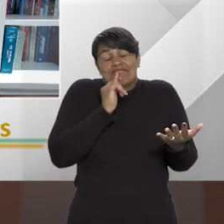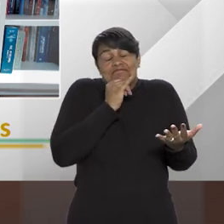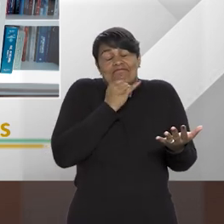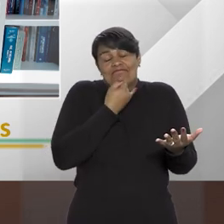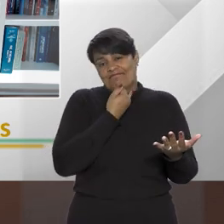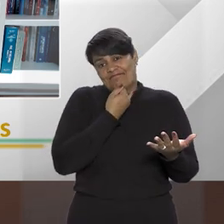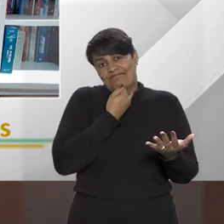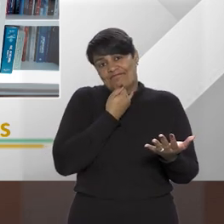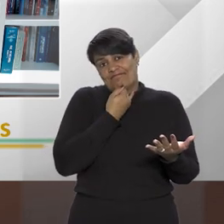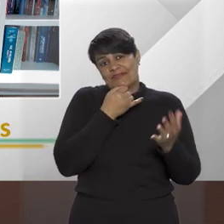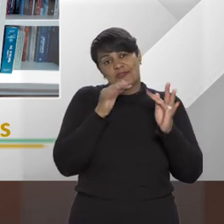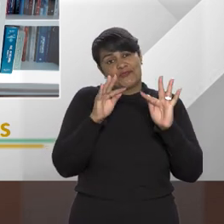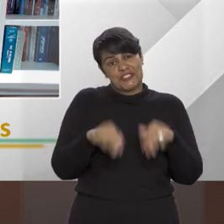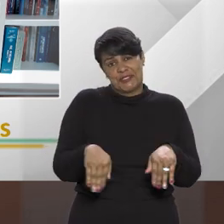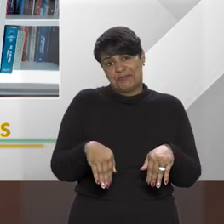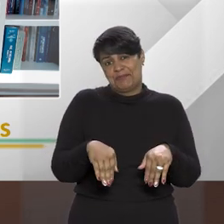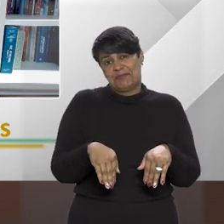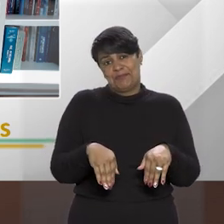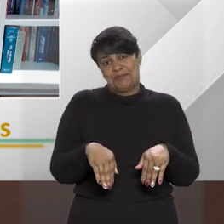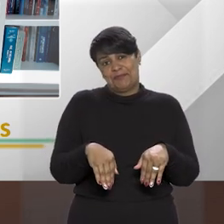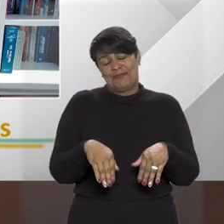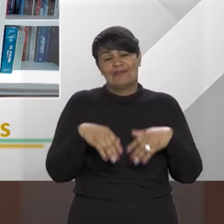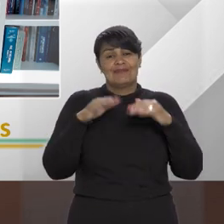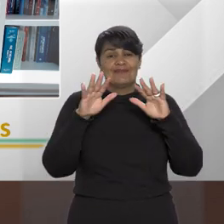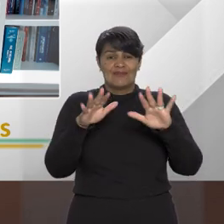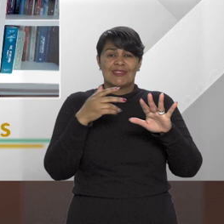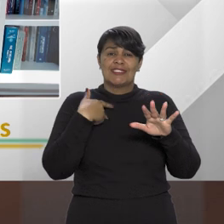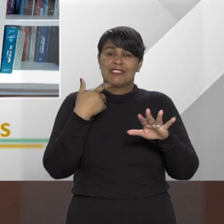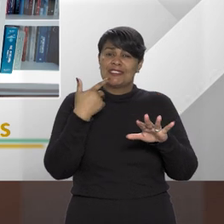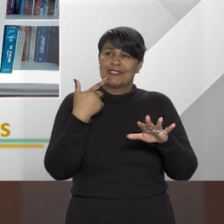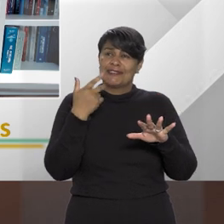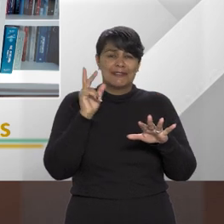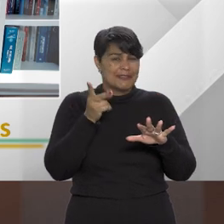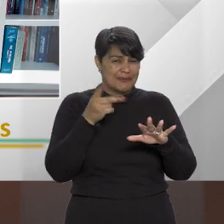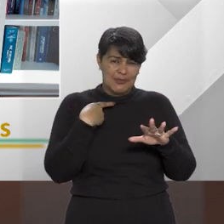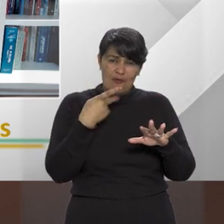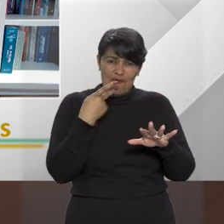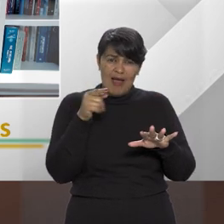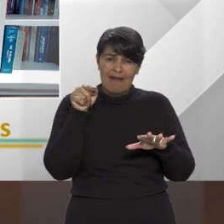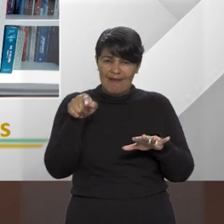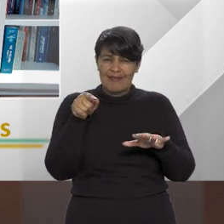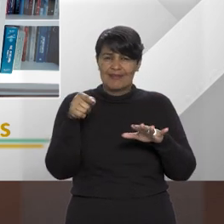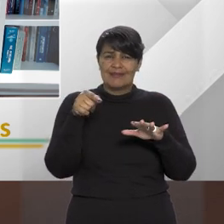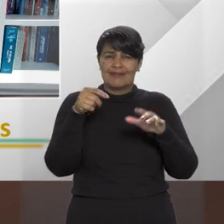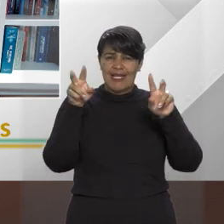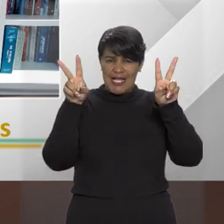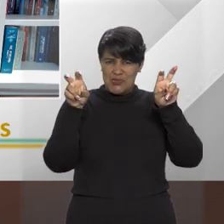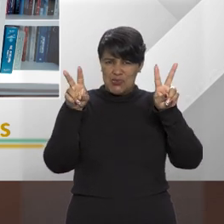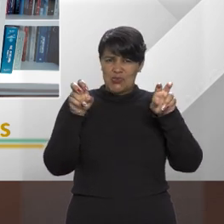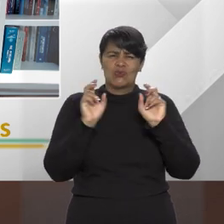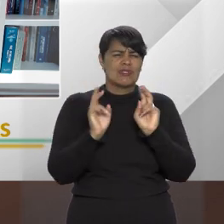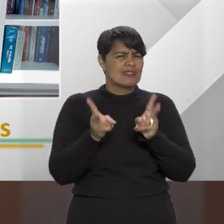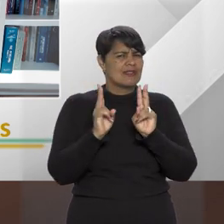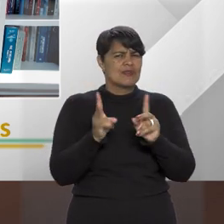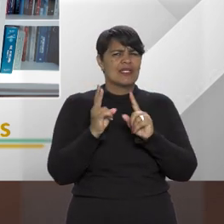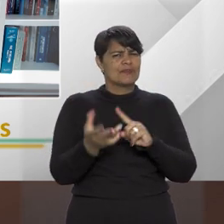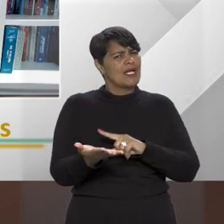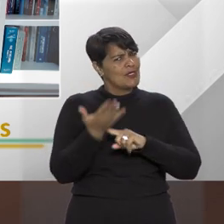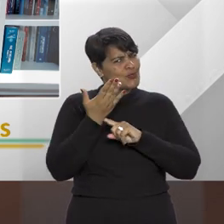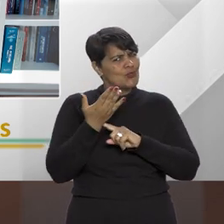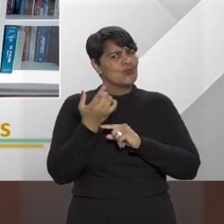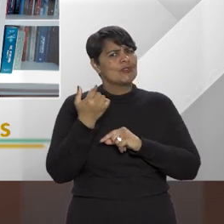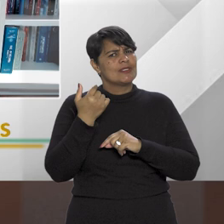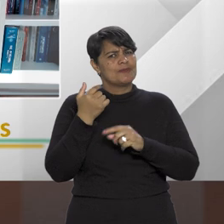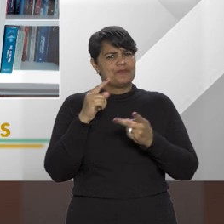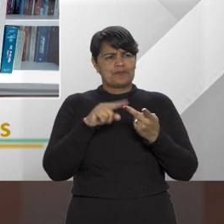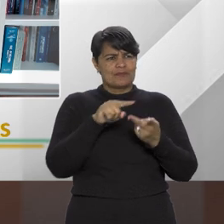aula com certeza acrescentou muito para quem nos acompanha agora, para mim, professor Fred Didier deu palhinha aí sobre o livro que está aí se